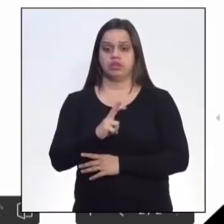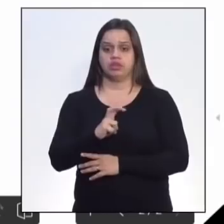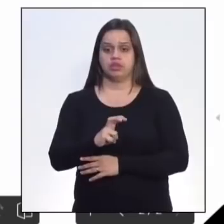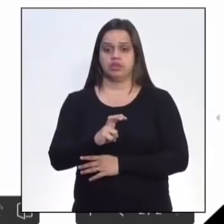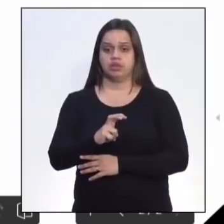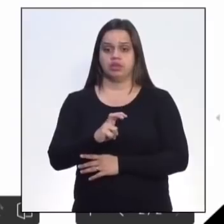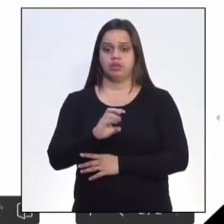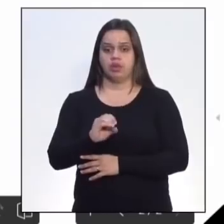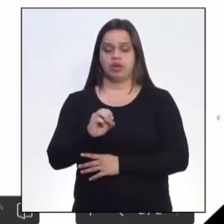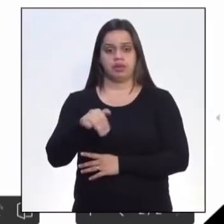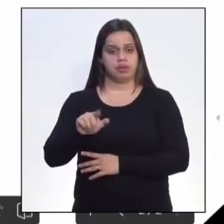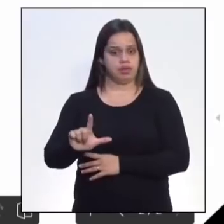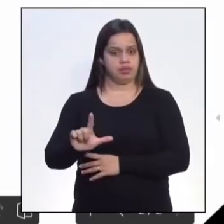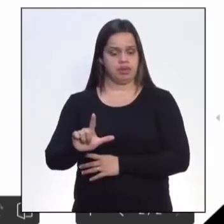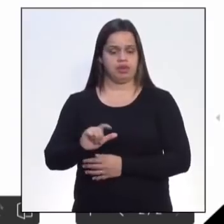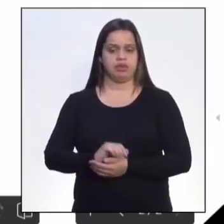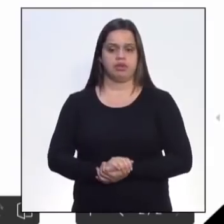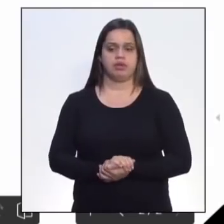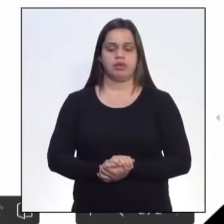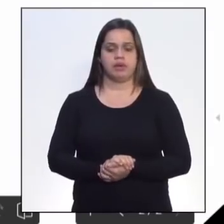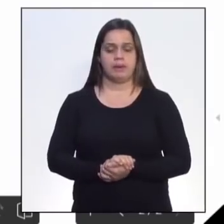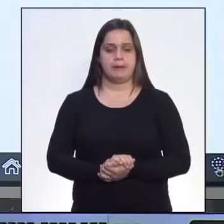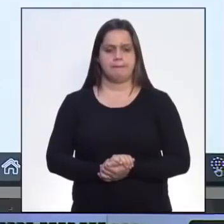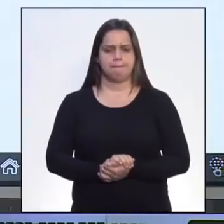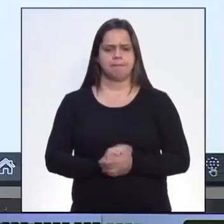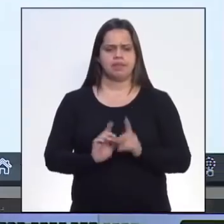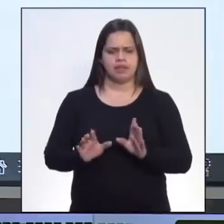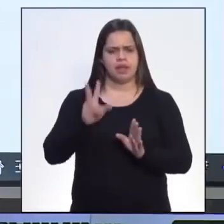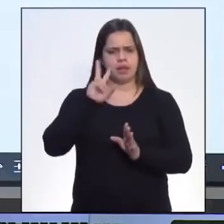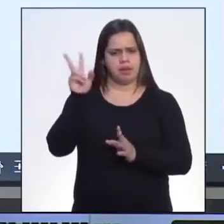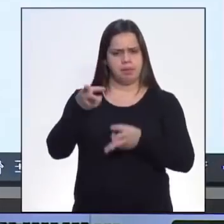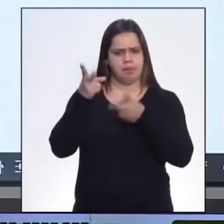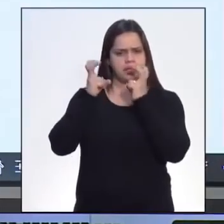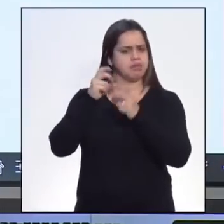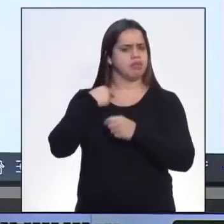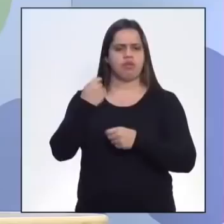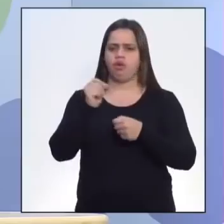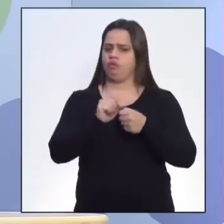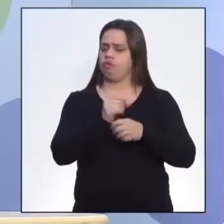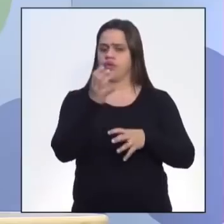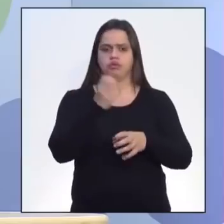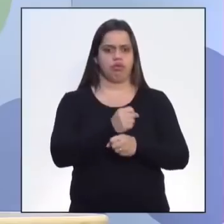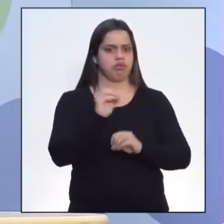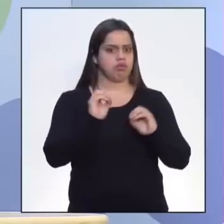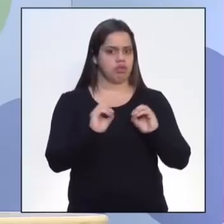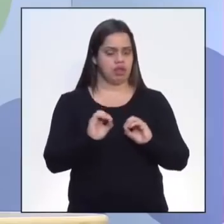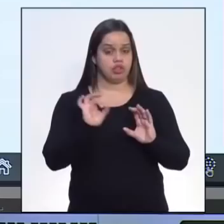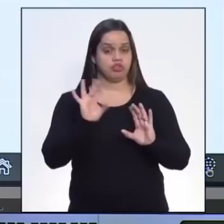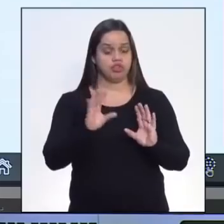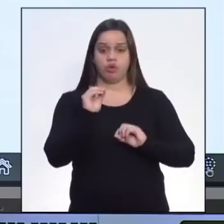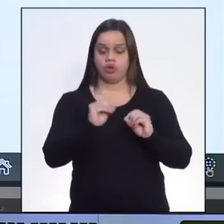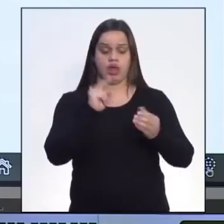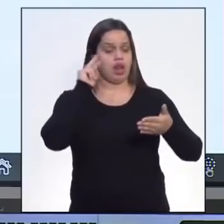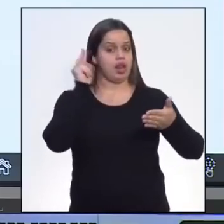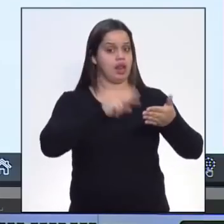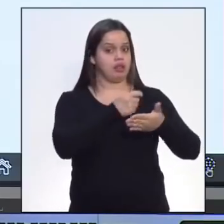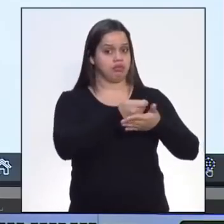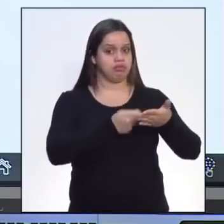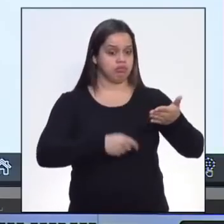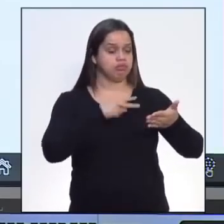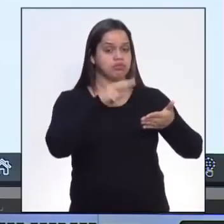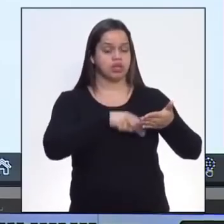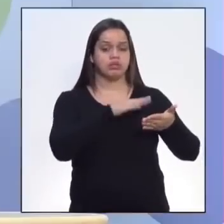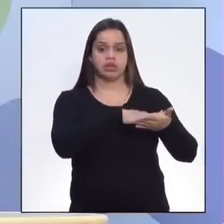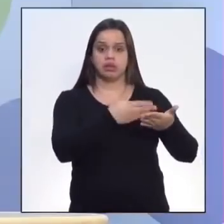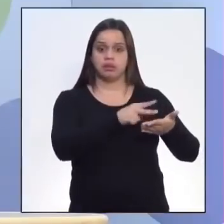são os 250 ml. Perceberam que até agora eu não fiz conta. A gente só está fazendo a interpretação, não é verdade,